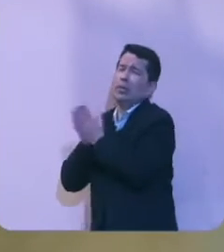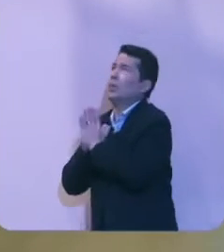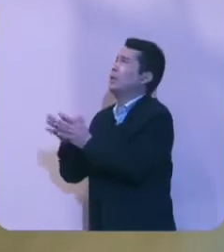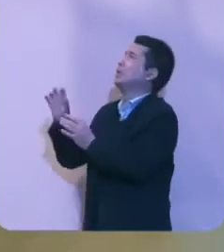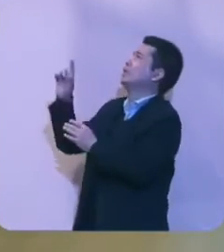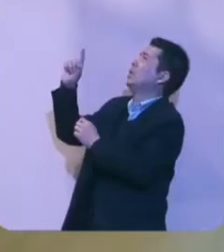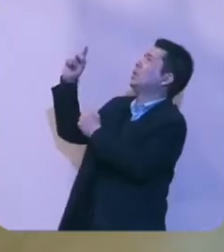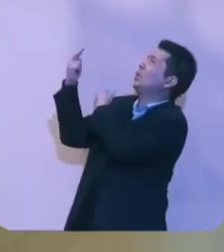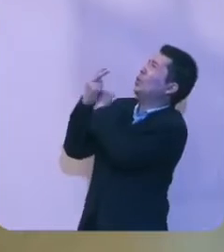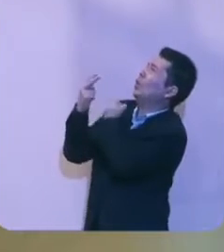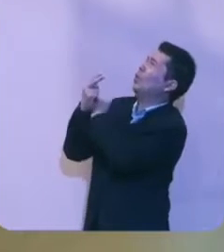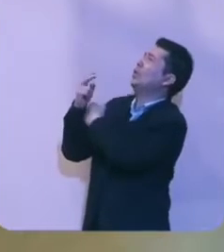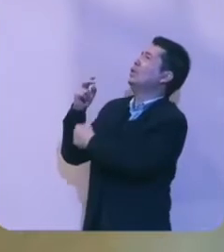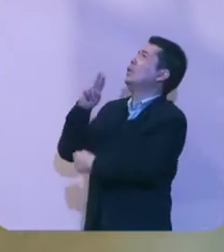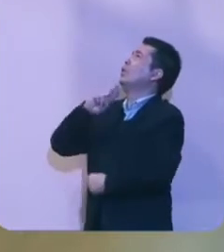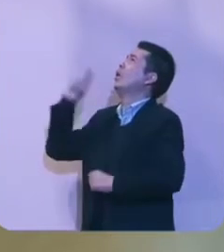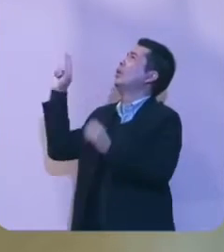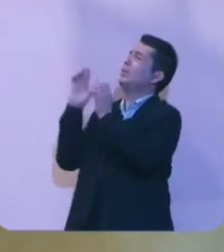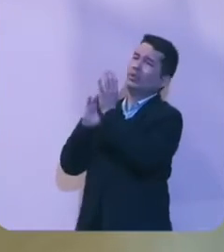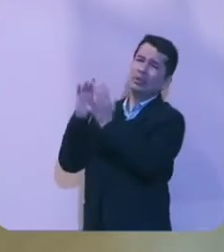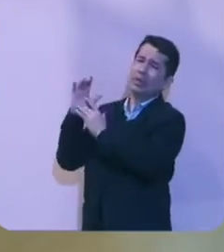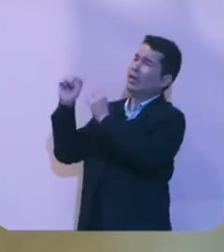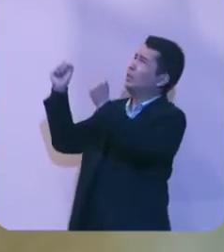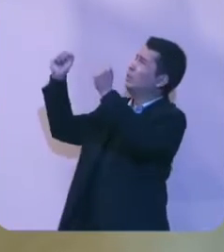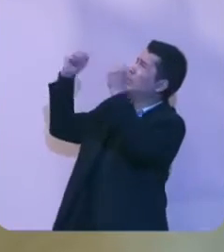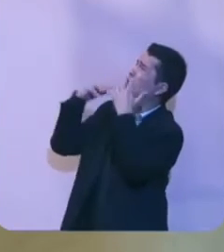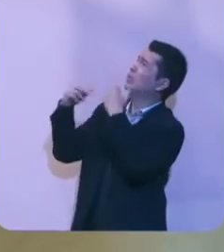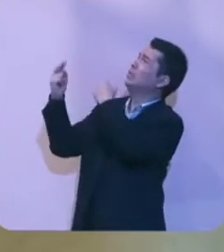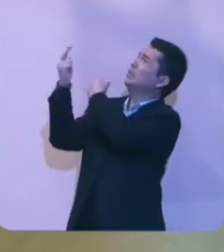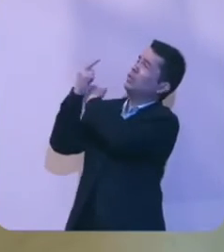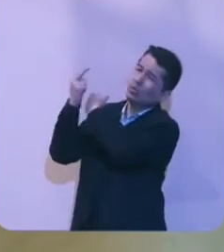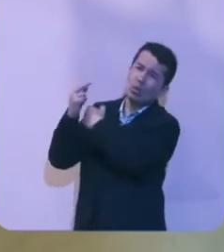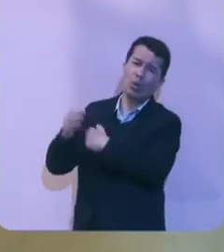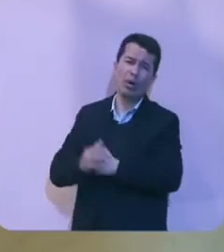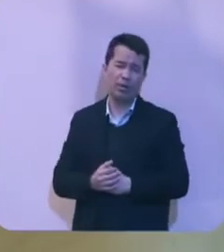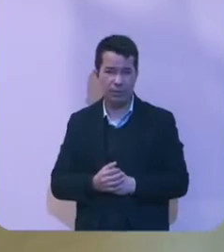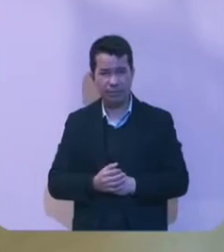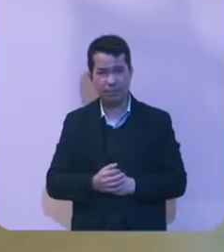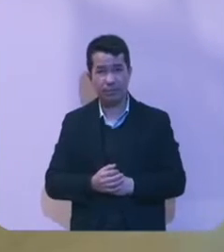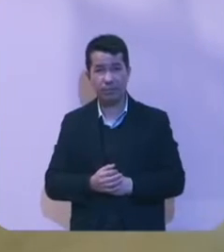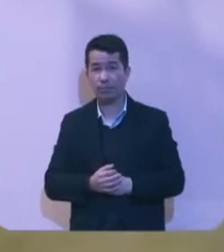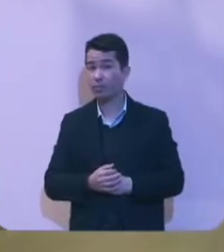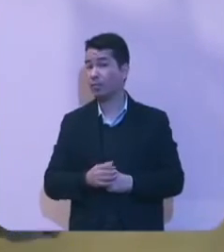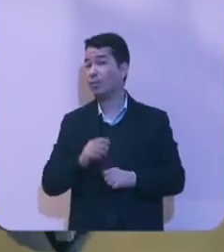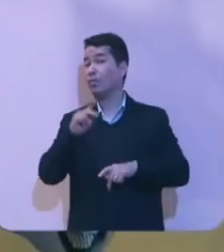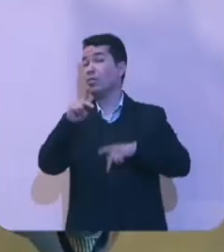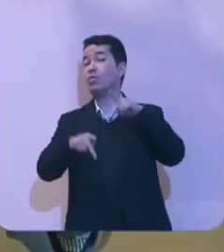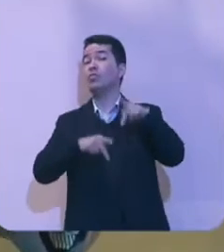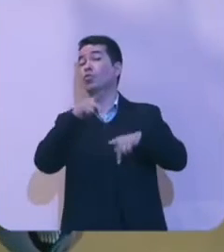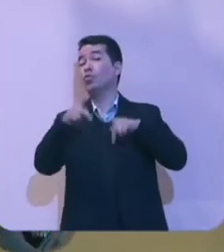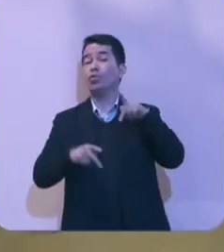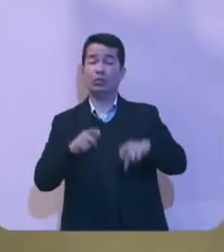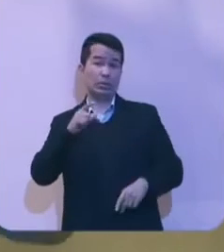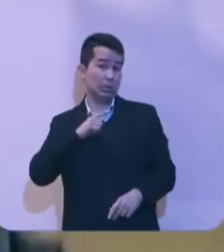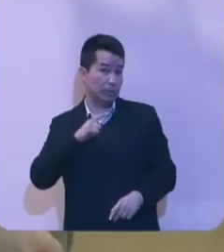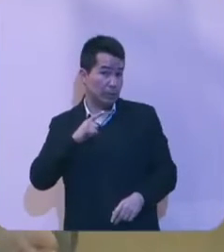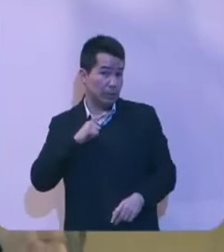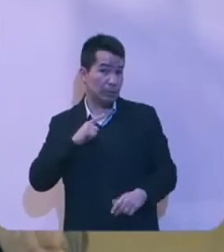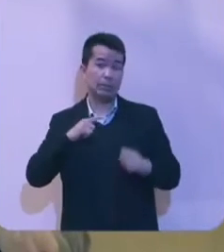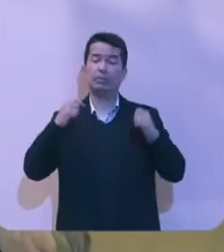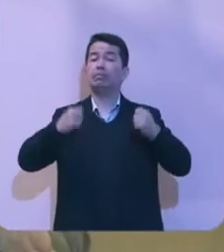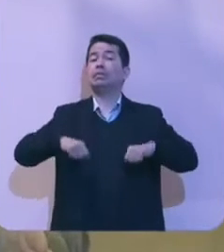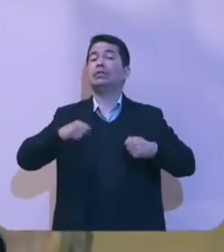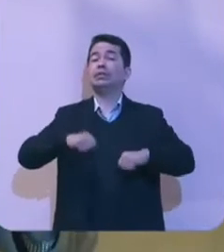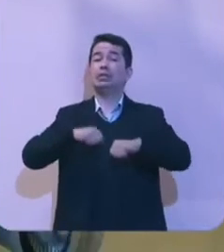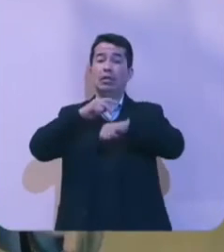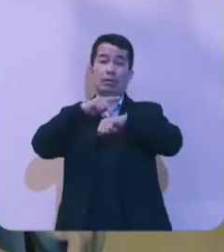povo teve que celebrar em família o louvor da Páscoa. Eles ainda estavam como